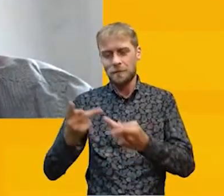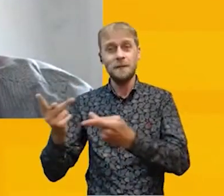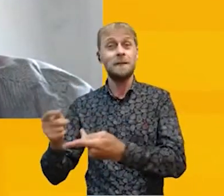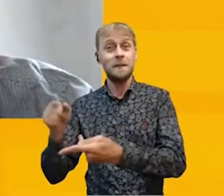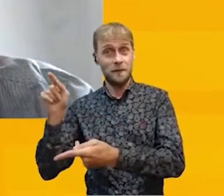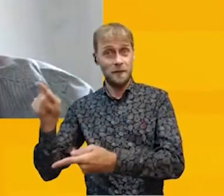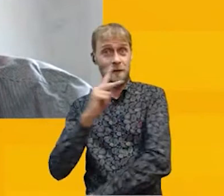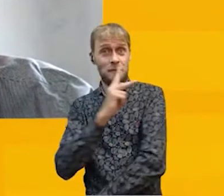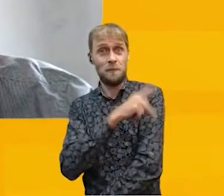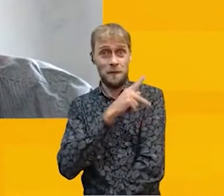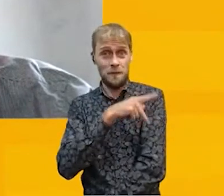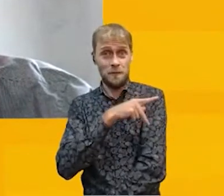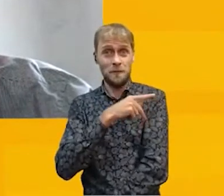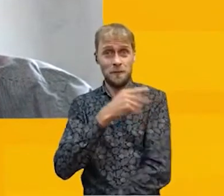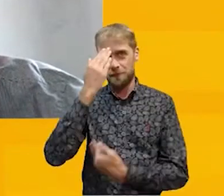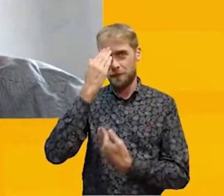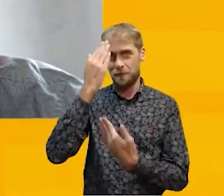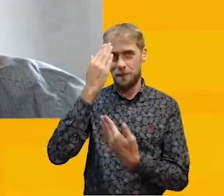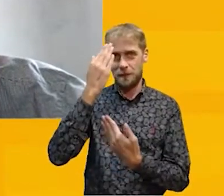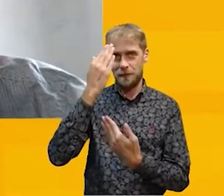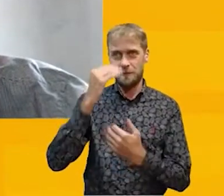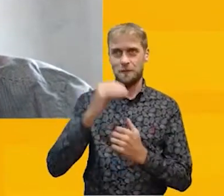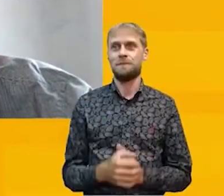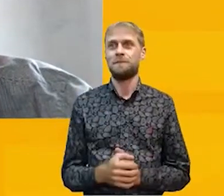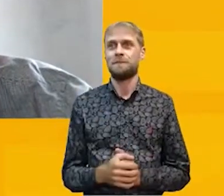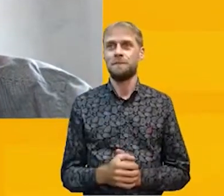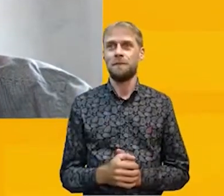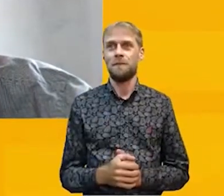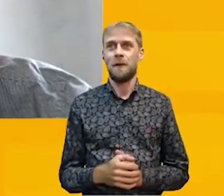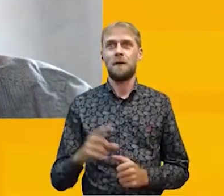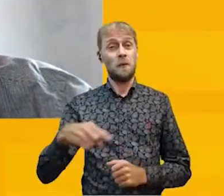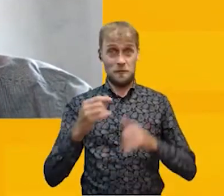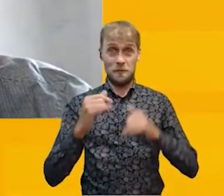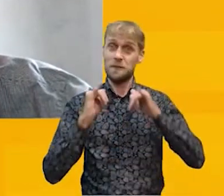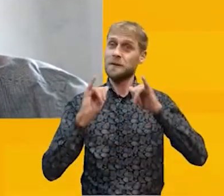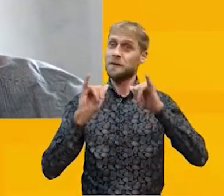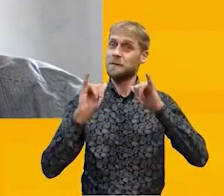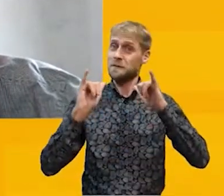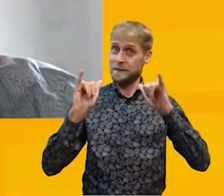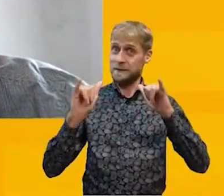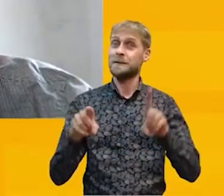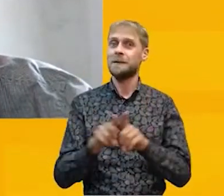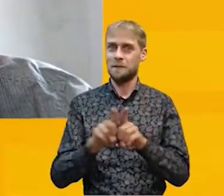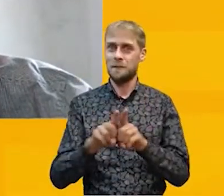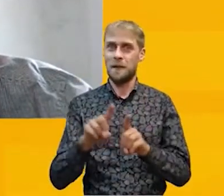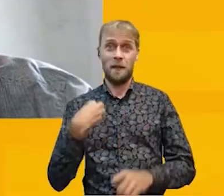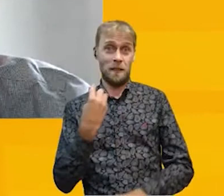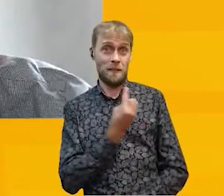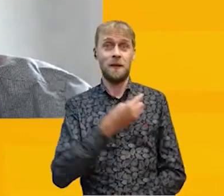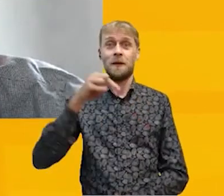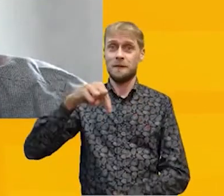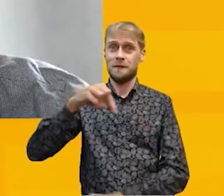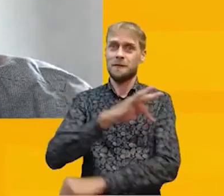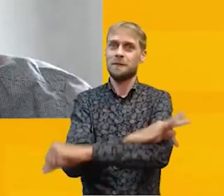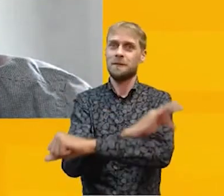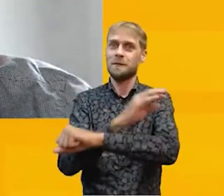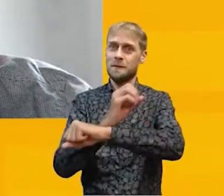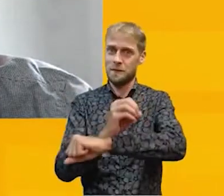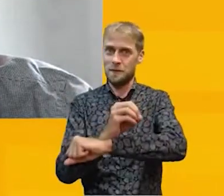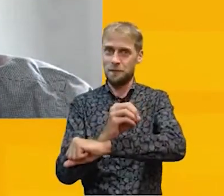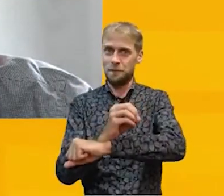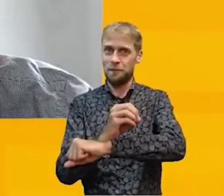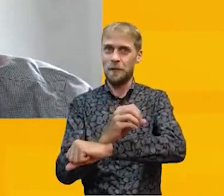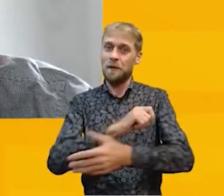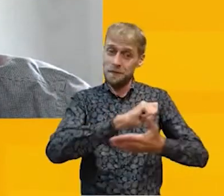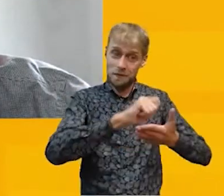Piauí. Mas eu queria Ok. dar uma outra boa notícia a nós. Nós aqui do Tocantins estamos assinando com